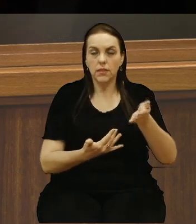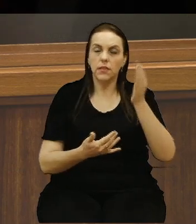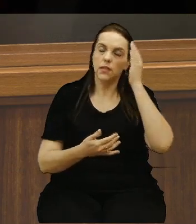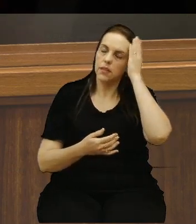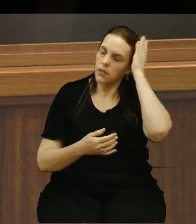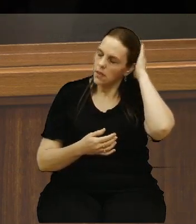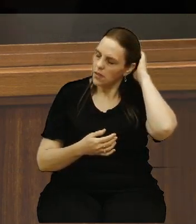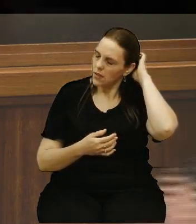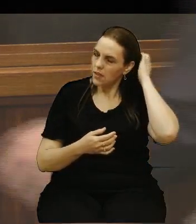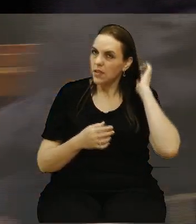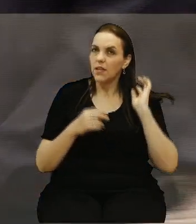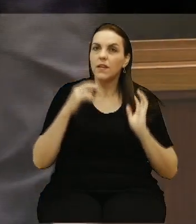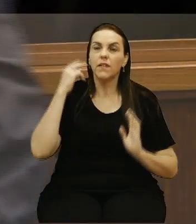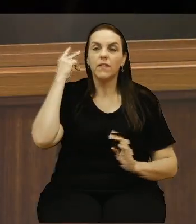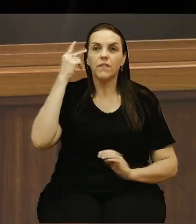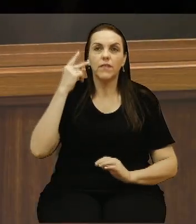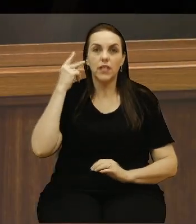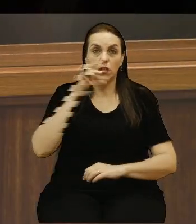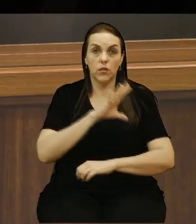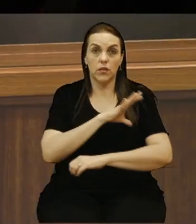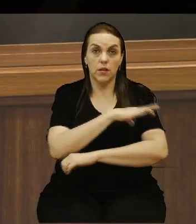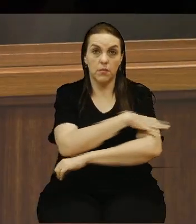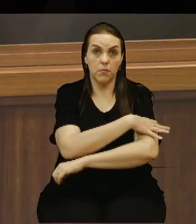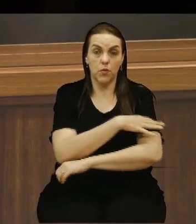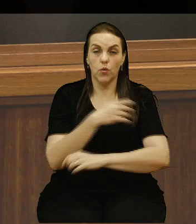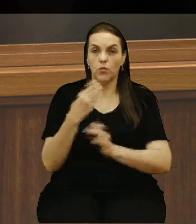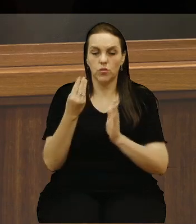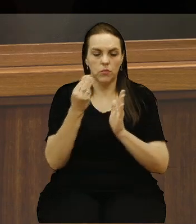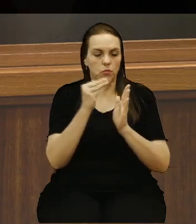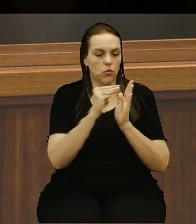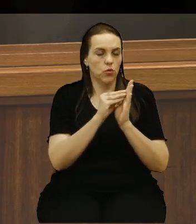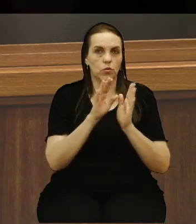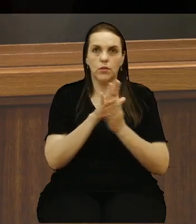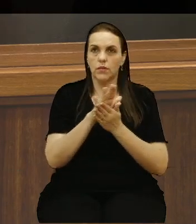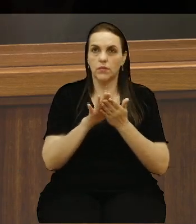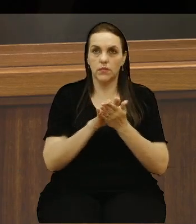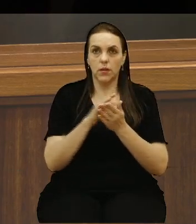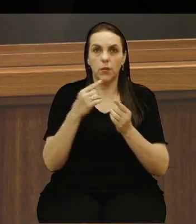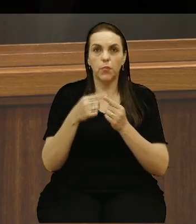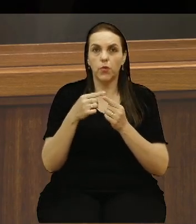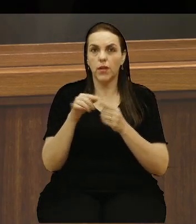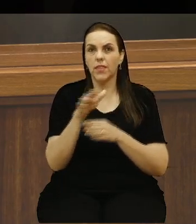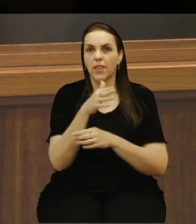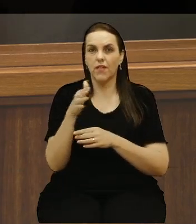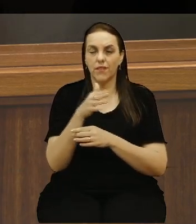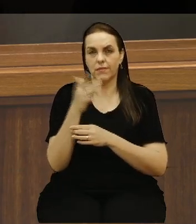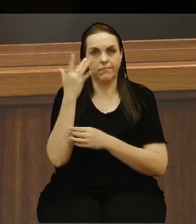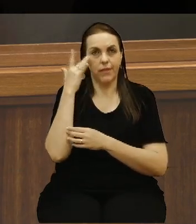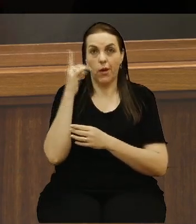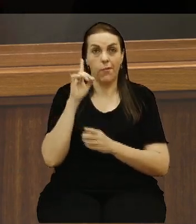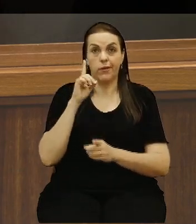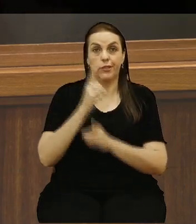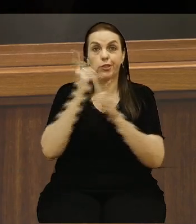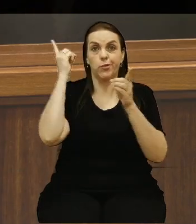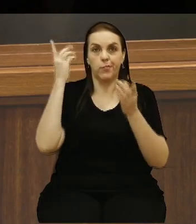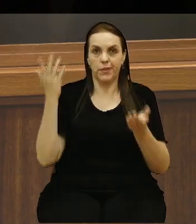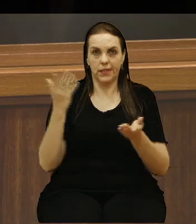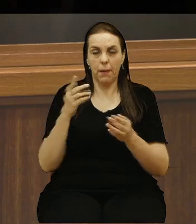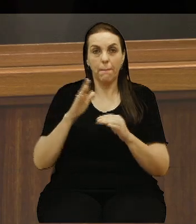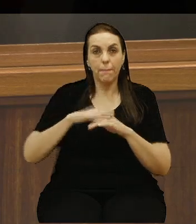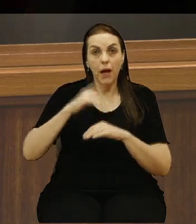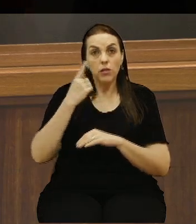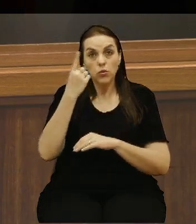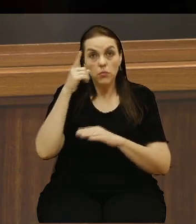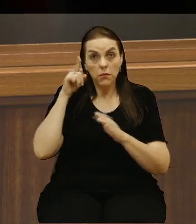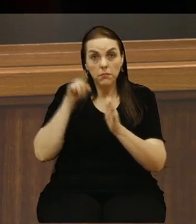vereador Ramon, acho que vocês não colocaram aqui porque talvez a gente não tem como adivinhar, mas é mais uma coisa para se